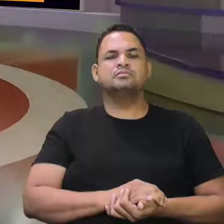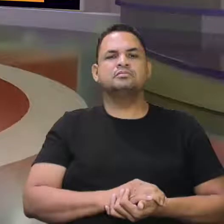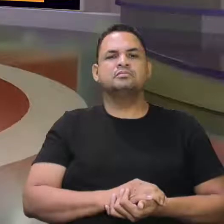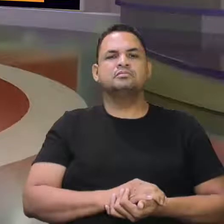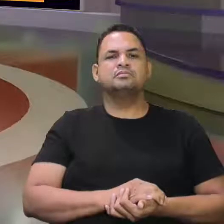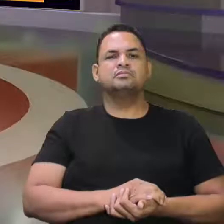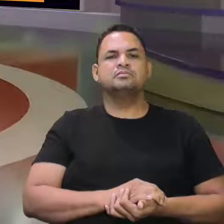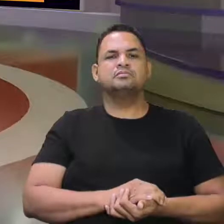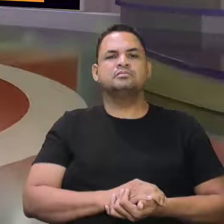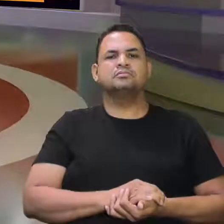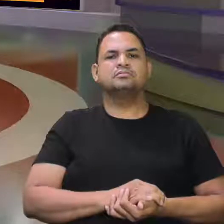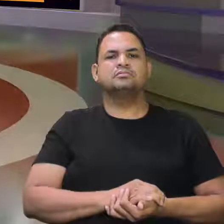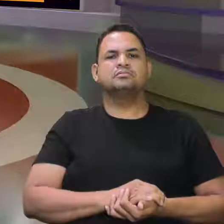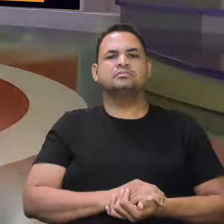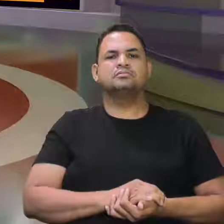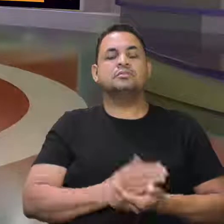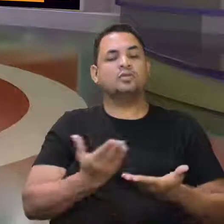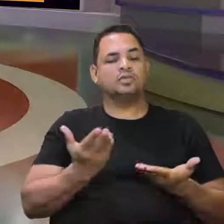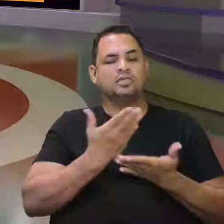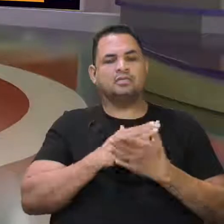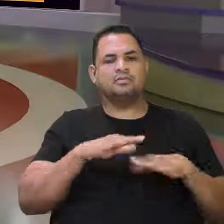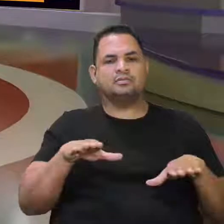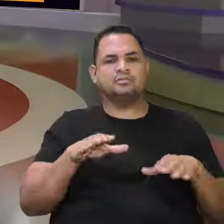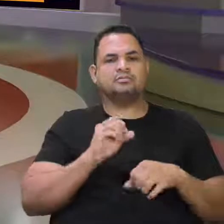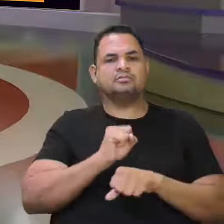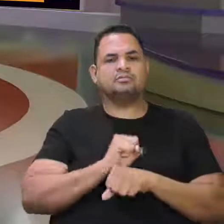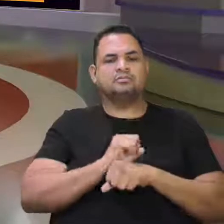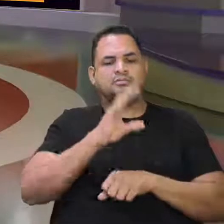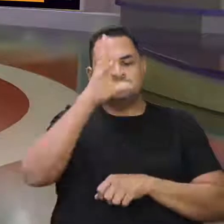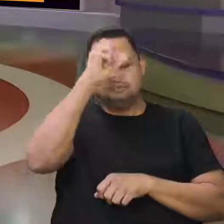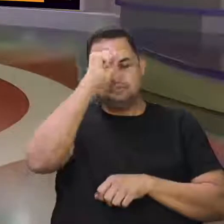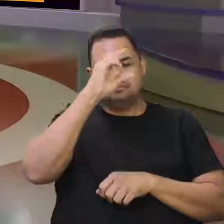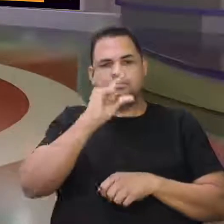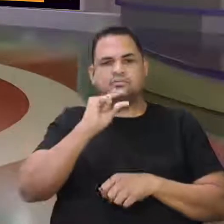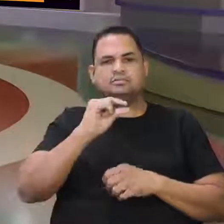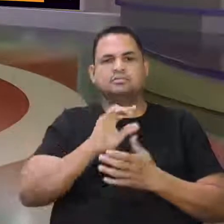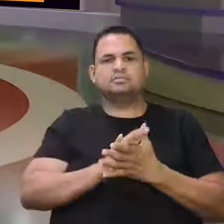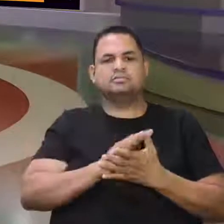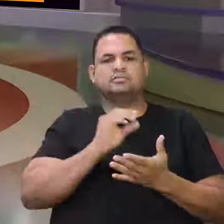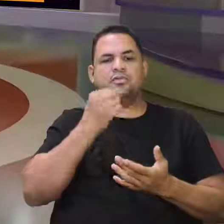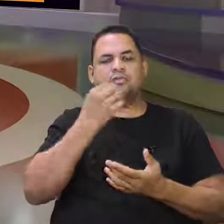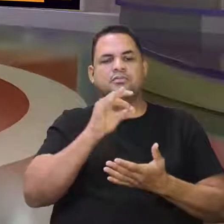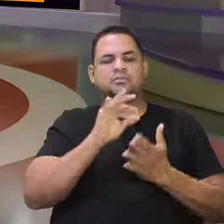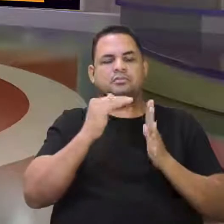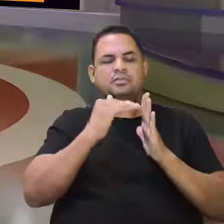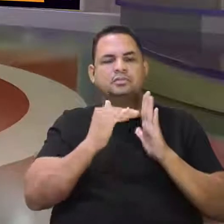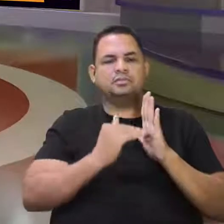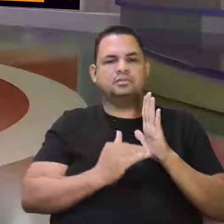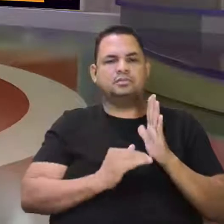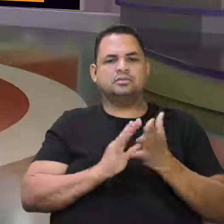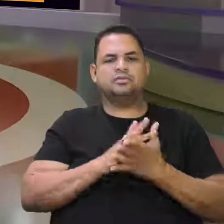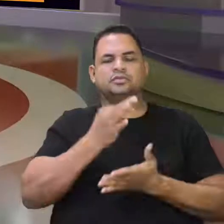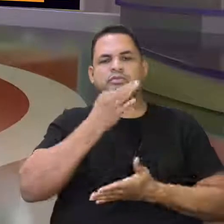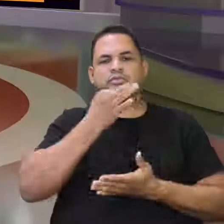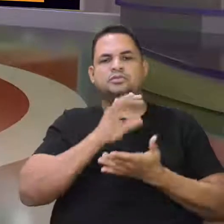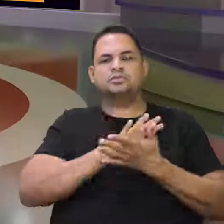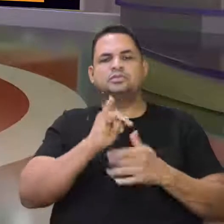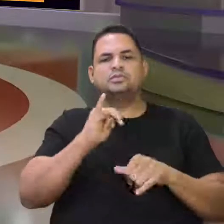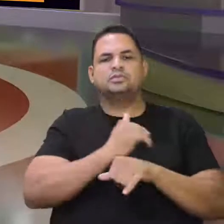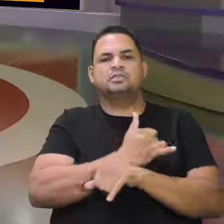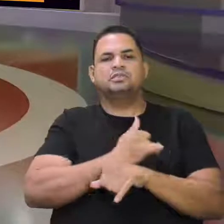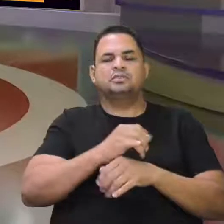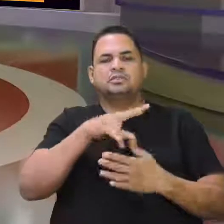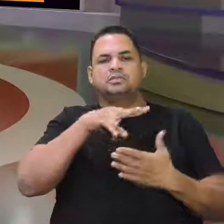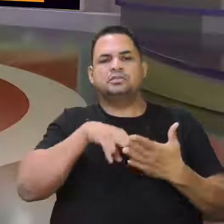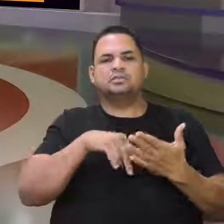And that's it for today, guys. Por hoje é só. Espero que vocês tenham aprendido um pouco sobre os marcadores de discurso, as estratégias antes